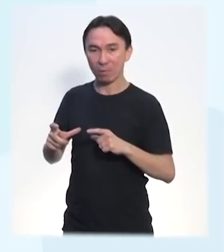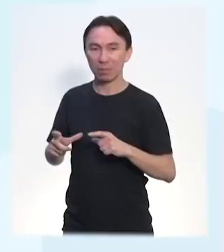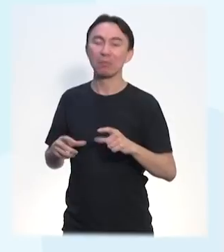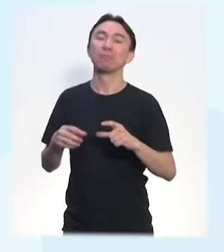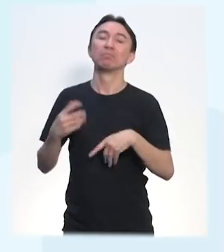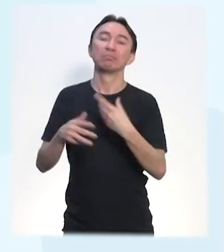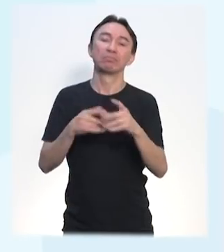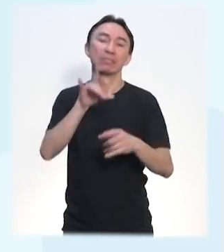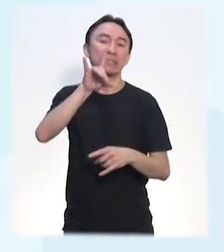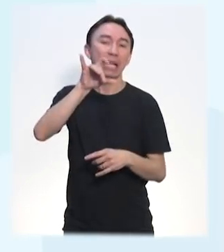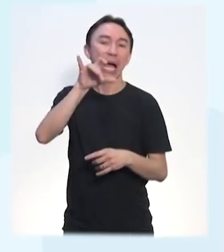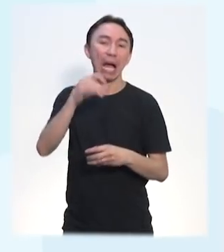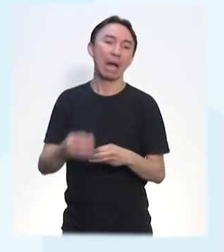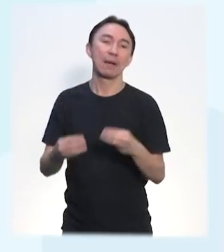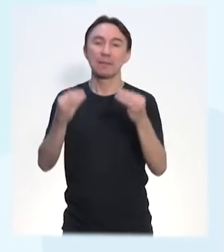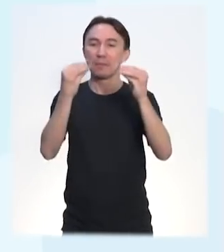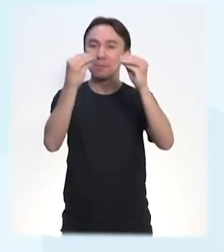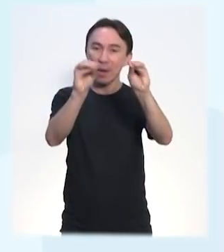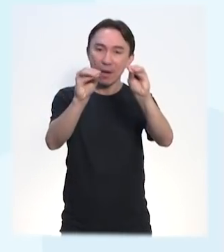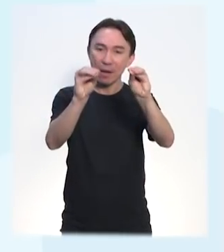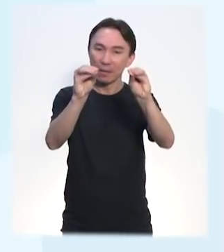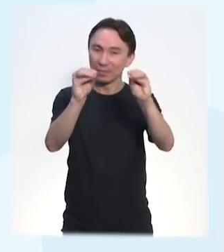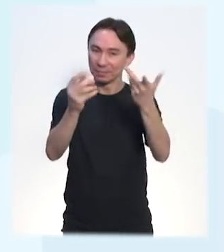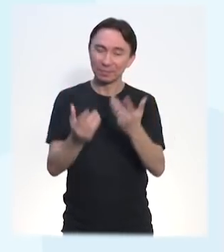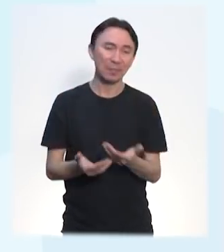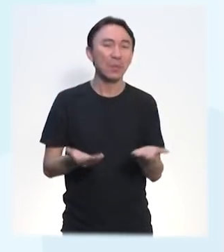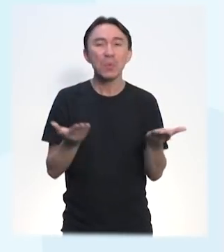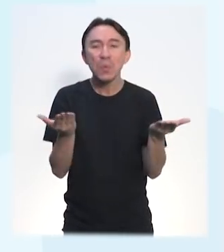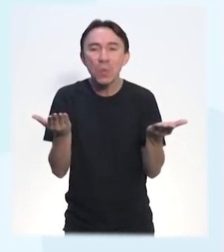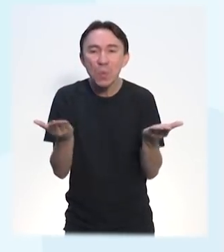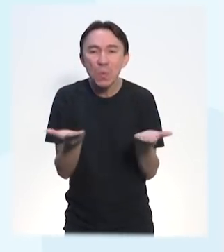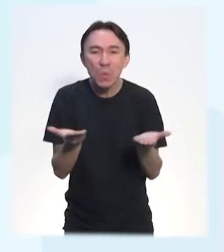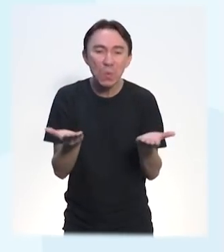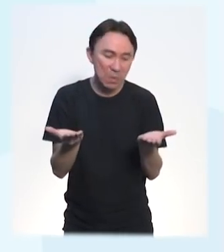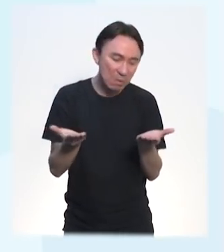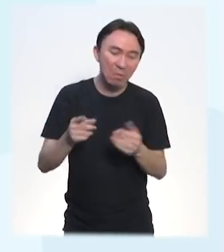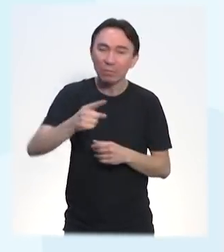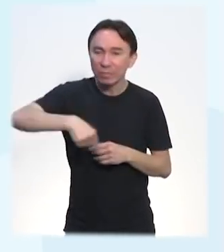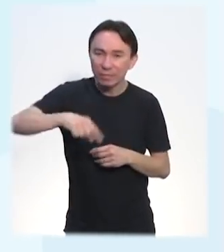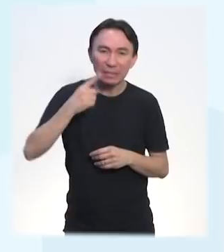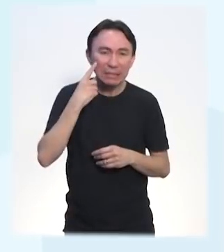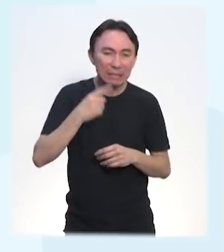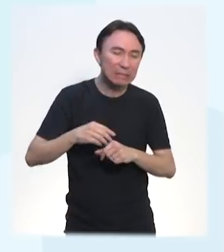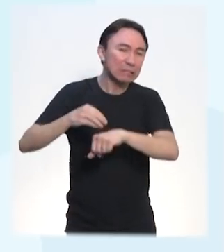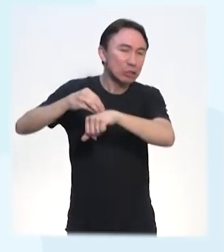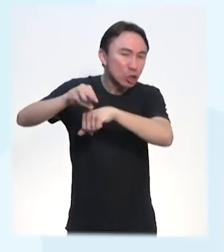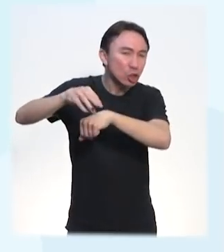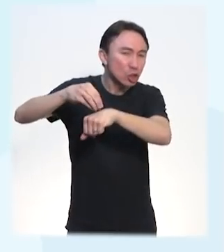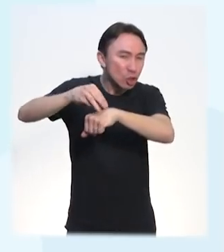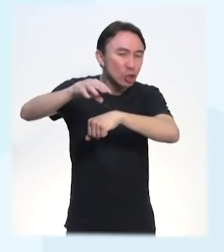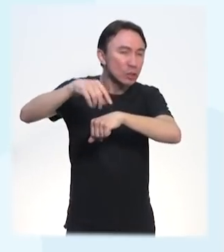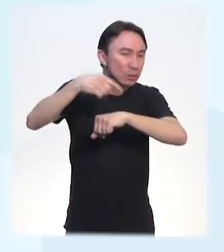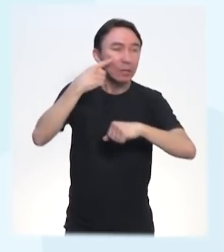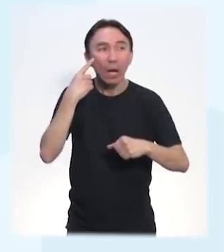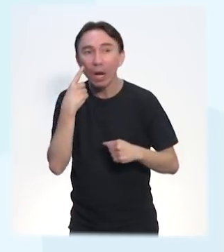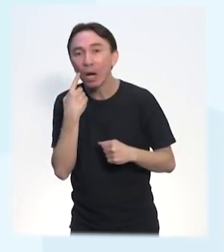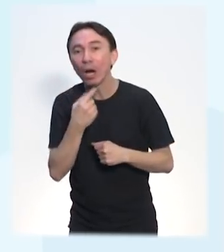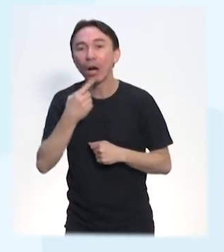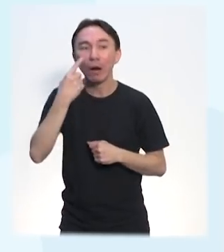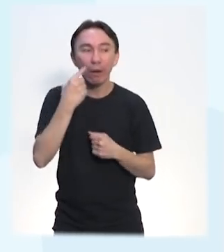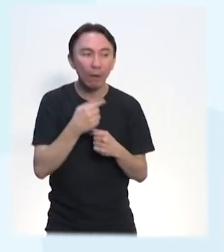exemplo, hoje nós vamos dar algumas ideias de como que vai ser a aula e aí vocês vão ter mais ou menos um norte de como que vai